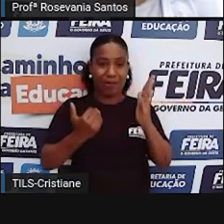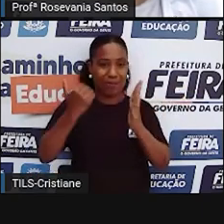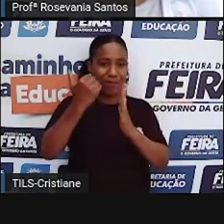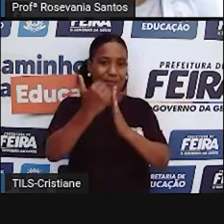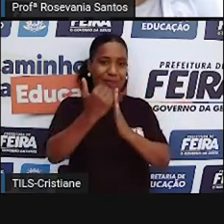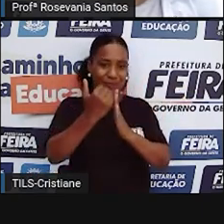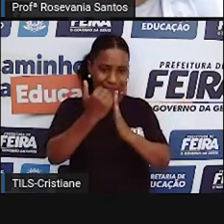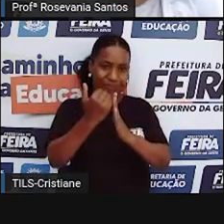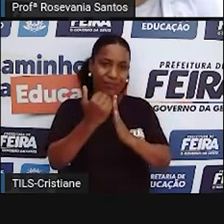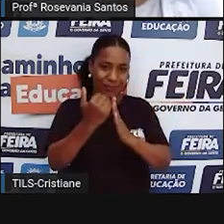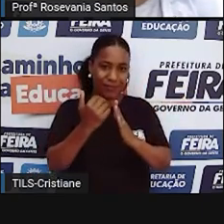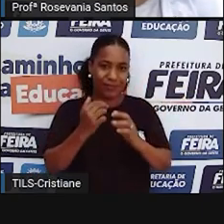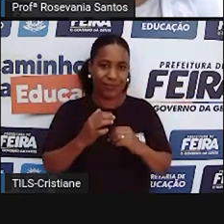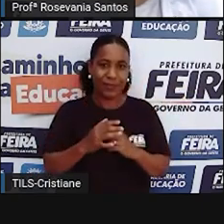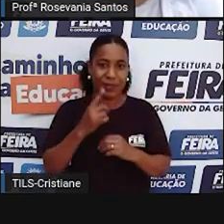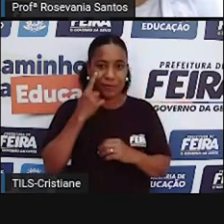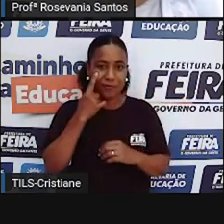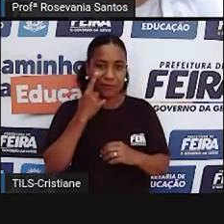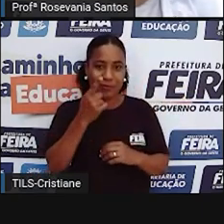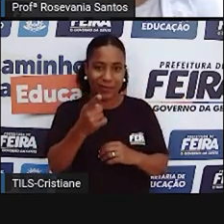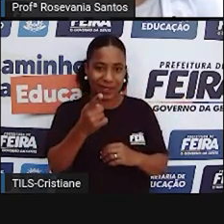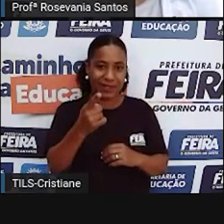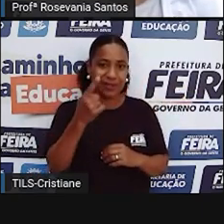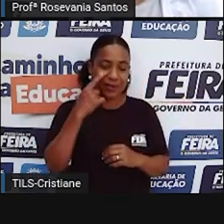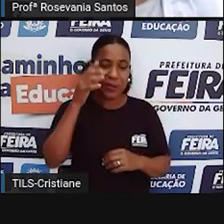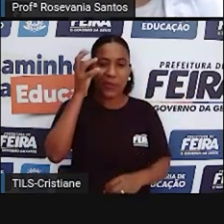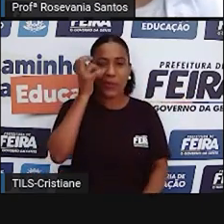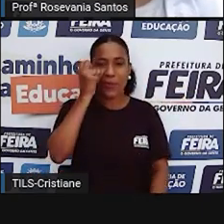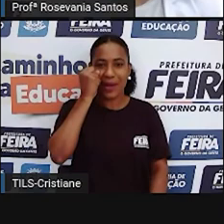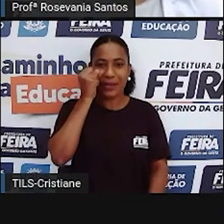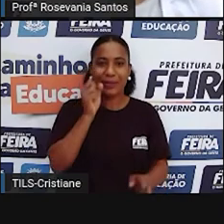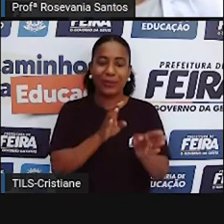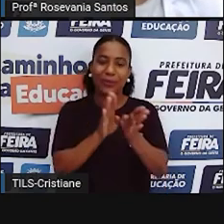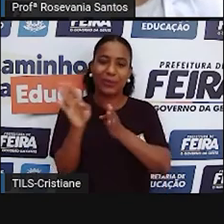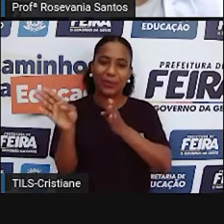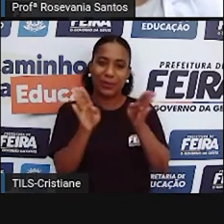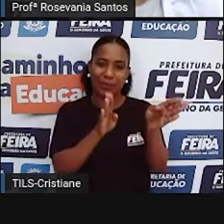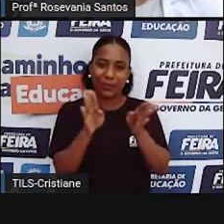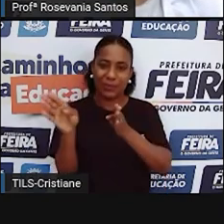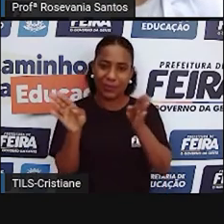da caminha. Eu sei até o espacinho que dá para andar dentro do quarto, já olhando